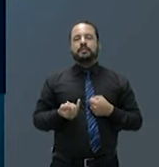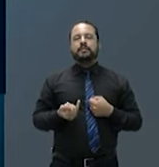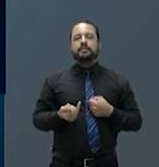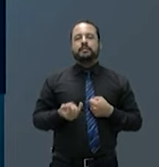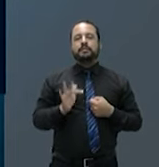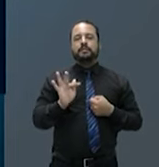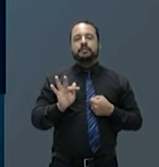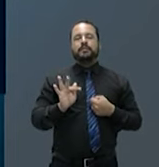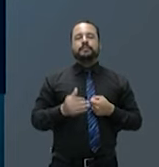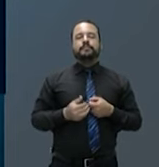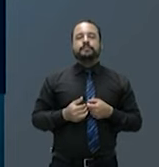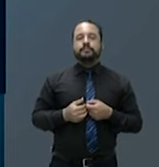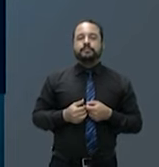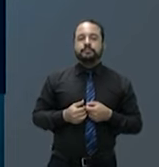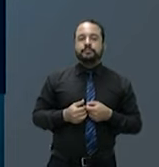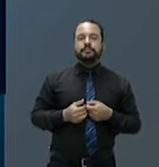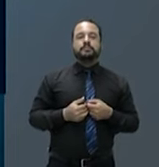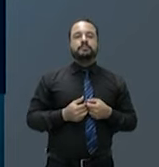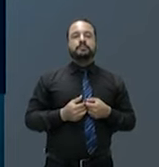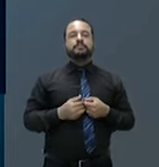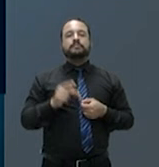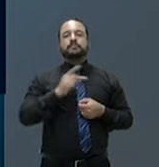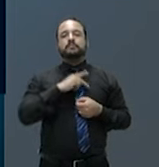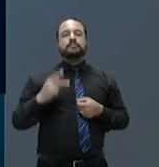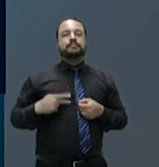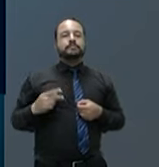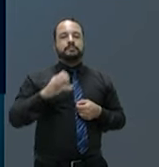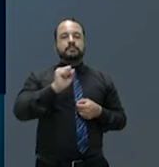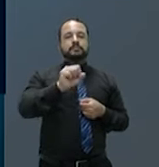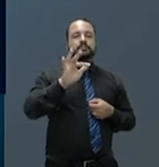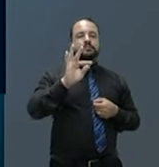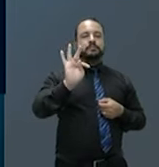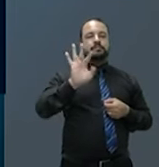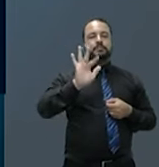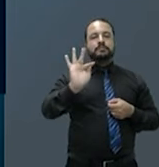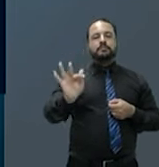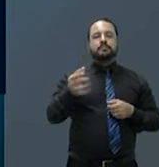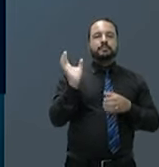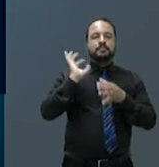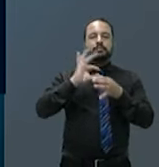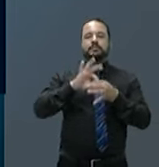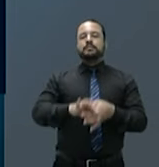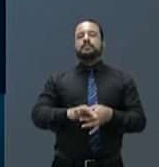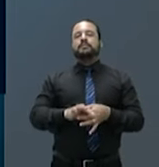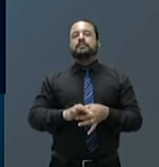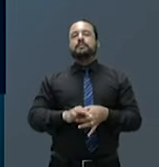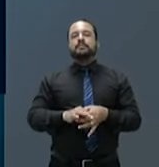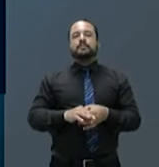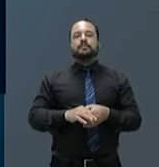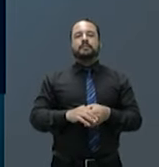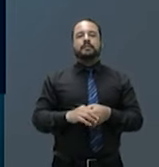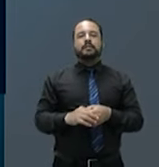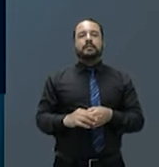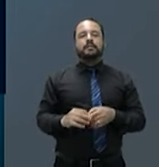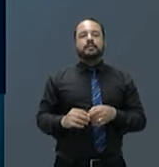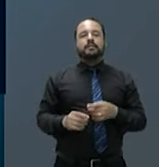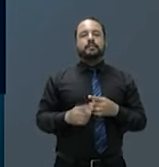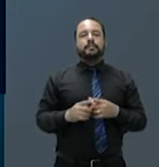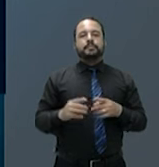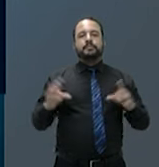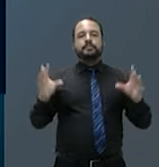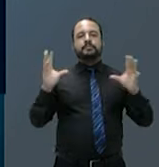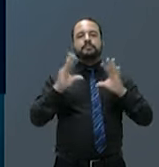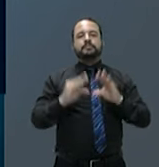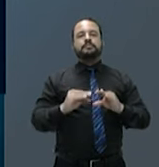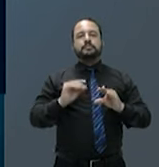O despacho emanado pela presidência do STF, nesse contexto, só poderia resultar no sobrestamento do